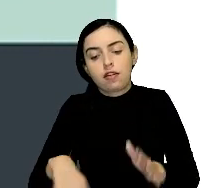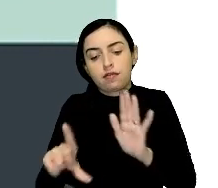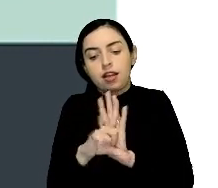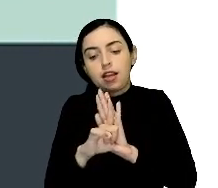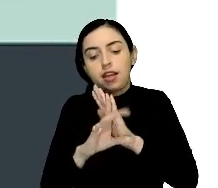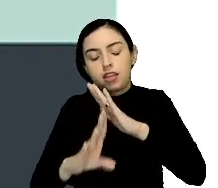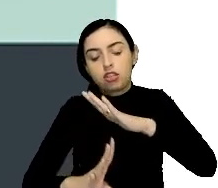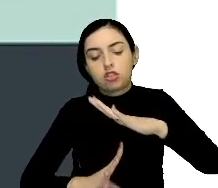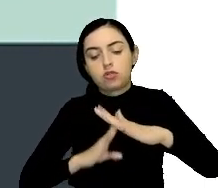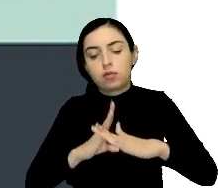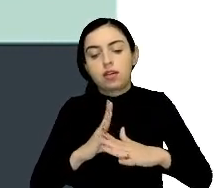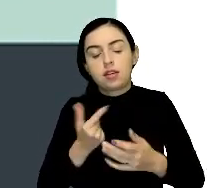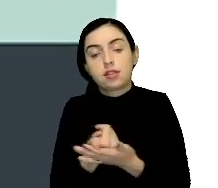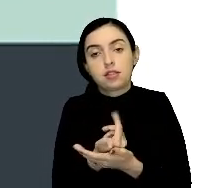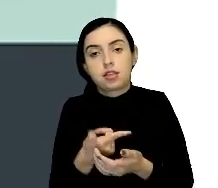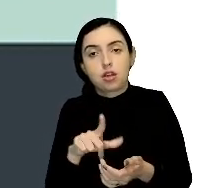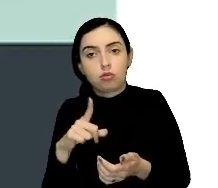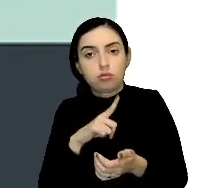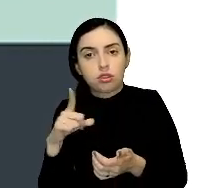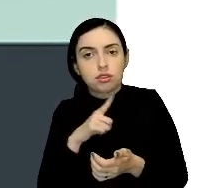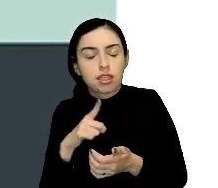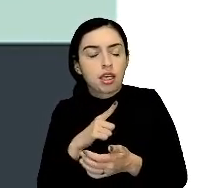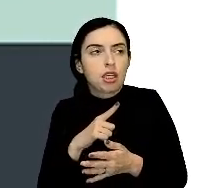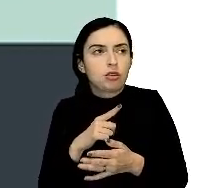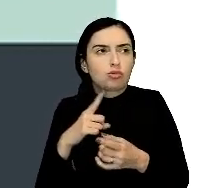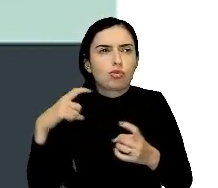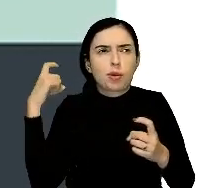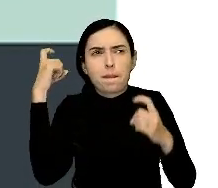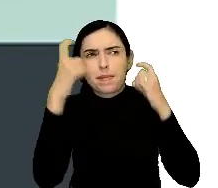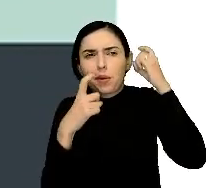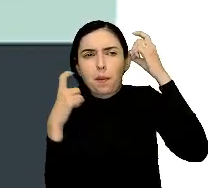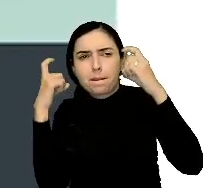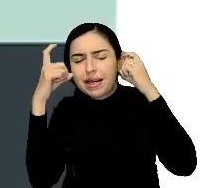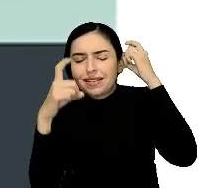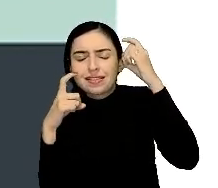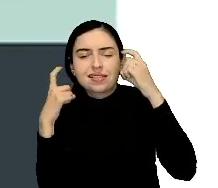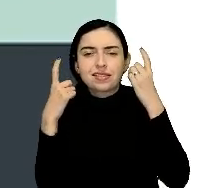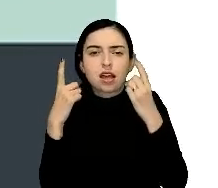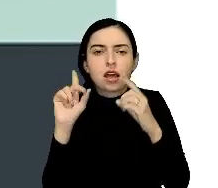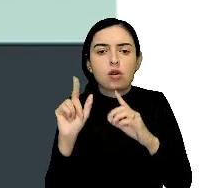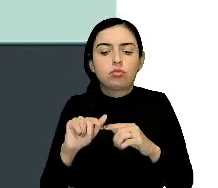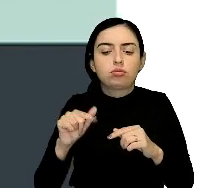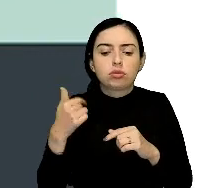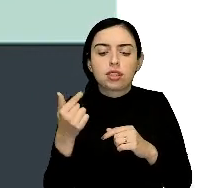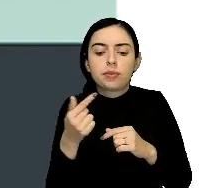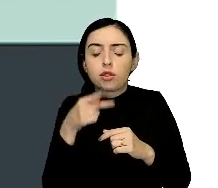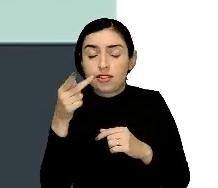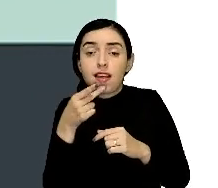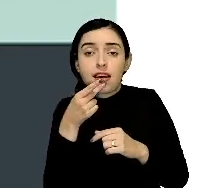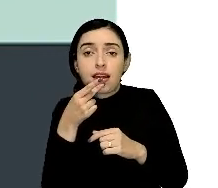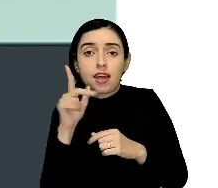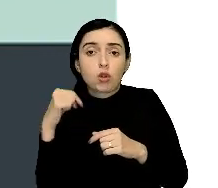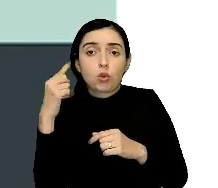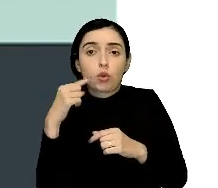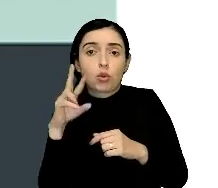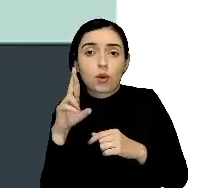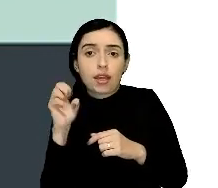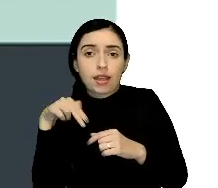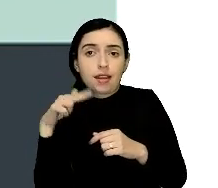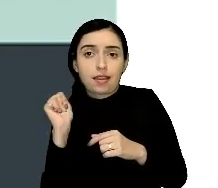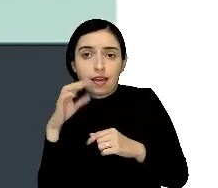tem toda uma preocupação, e depois disse ao Dr. Renato que quem se sentir